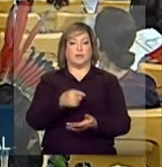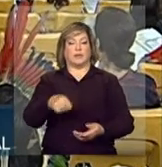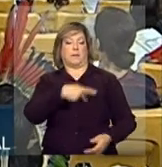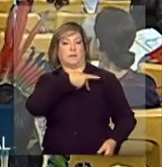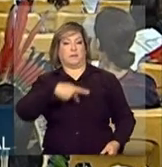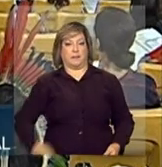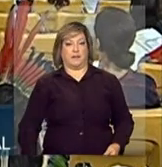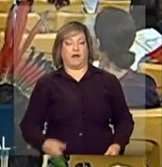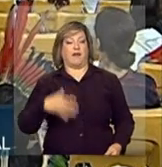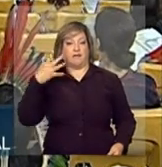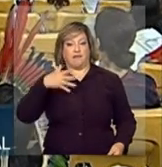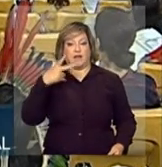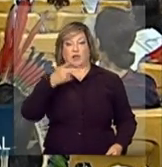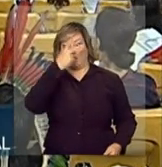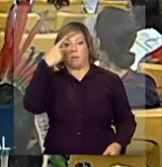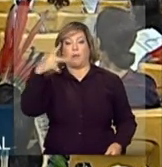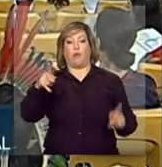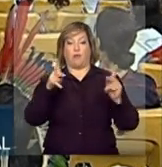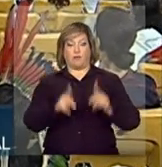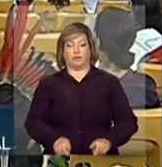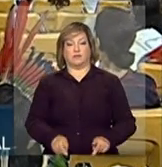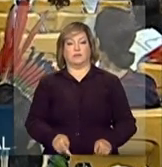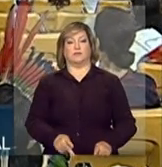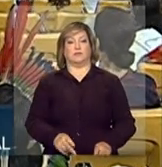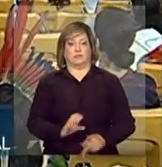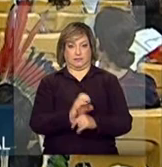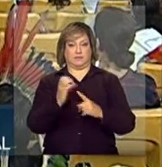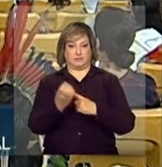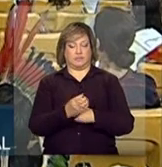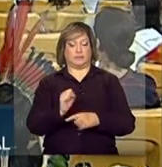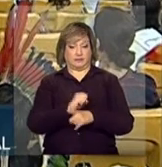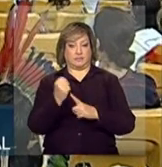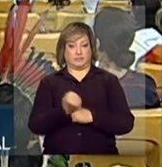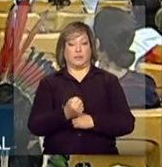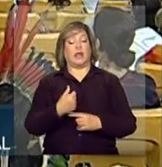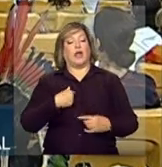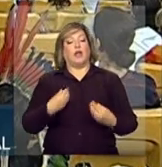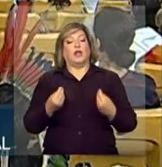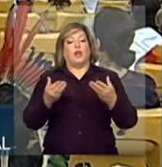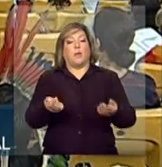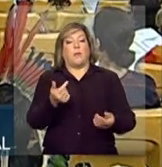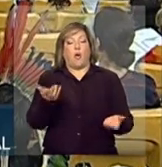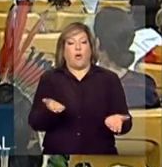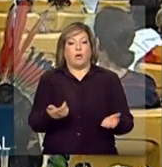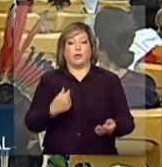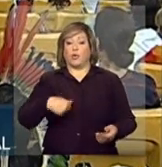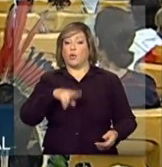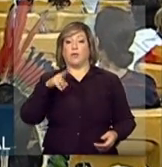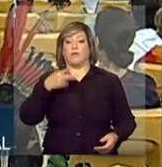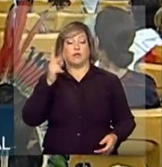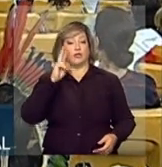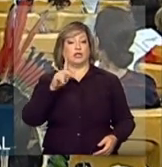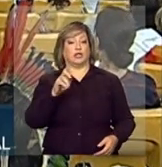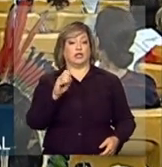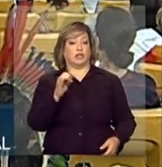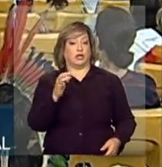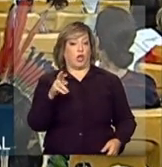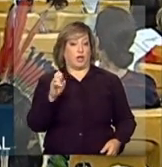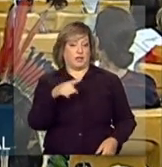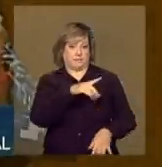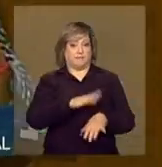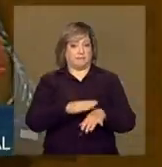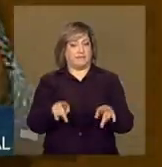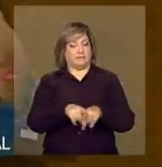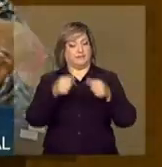Presidentes a fala da sociedade civil, então eu trouxe um pouquinho mais hoje, que nós nunca apresentamos essas dados, que são dos gestores, tá certo?